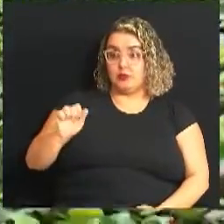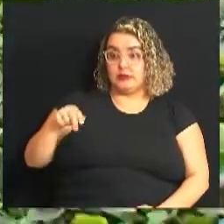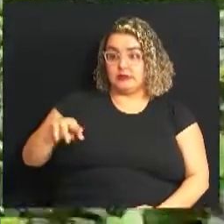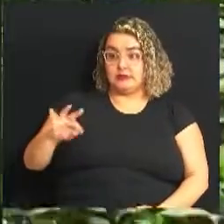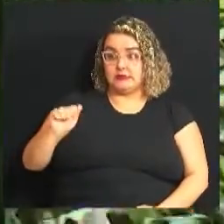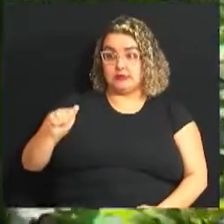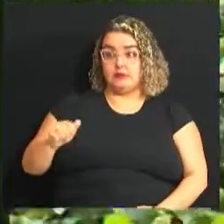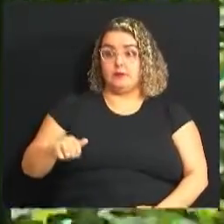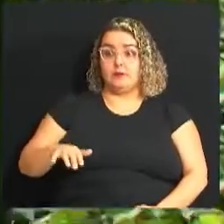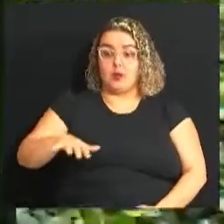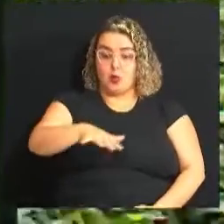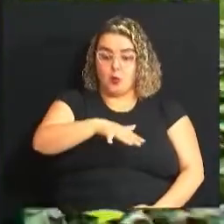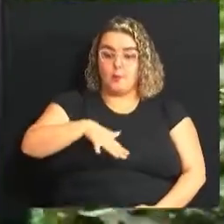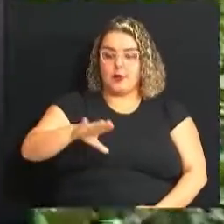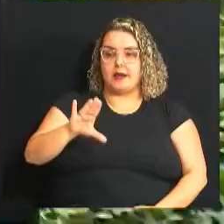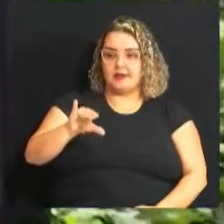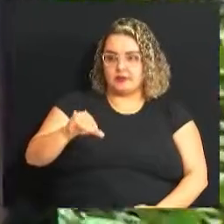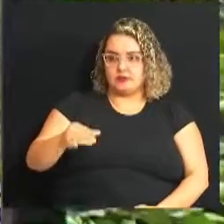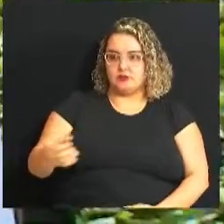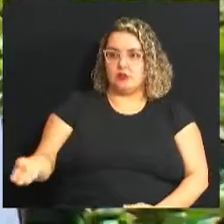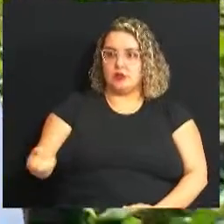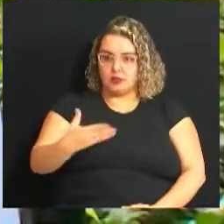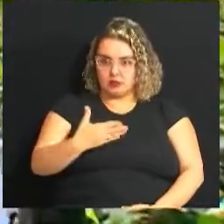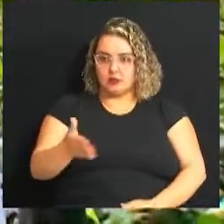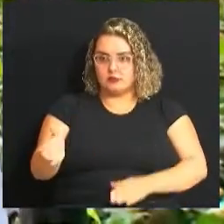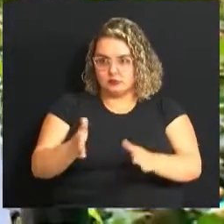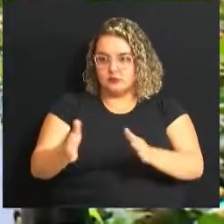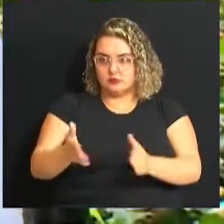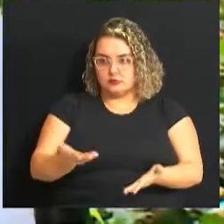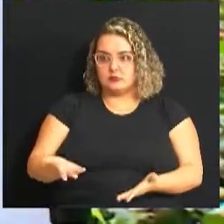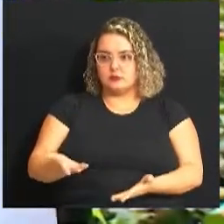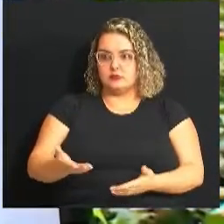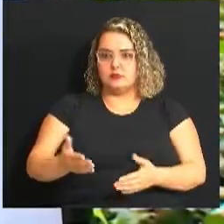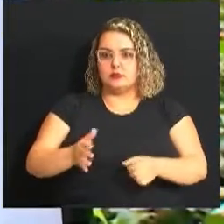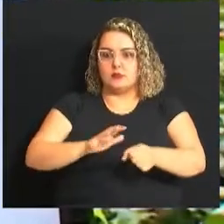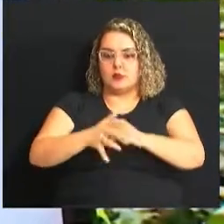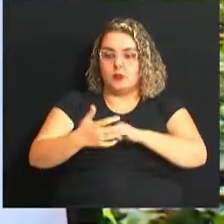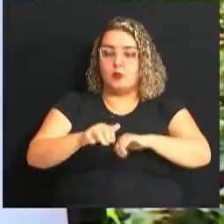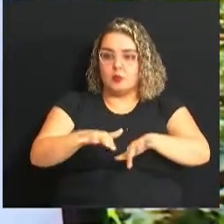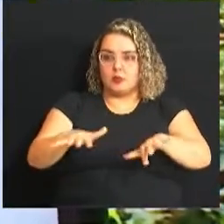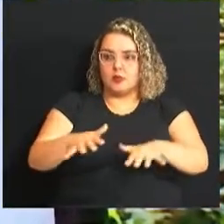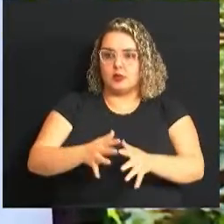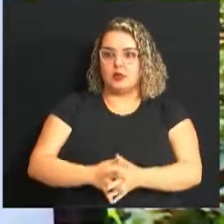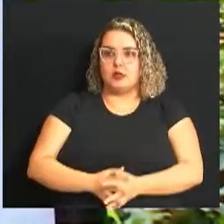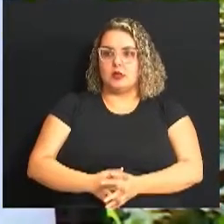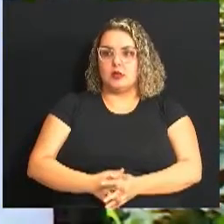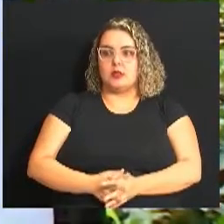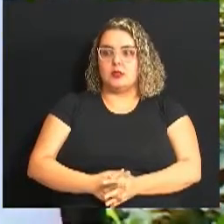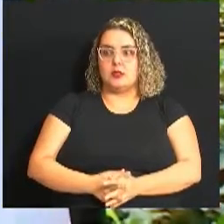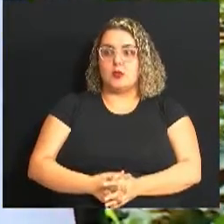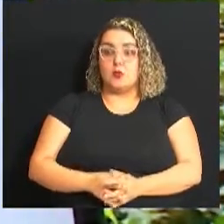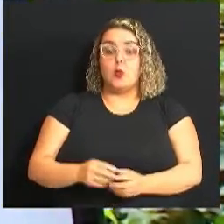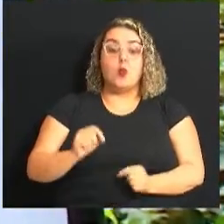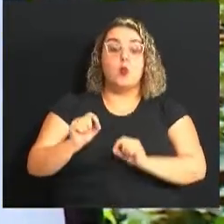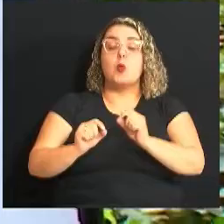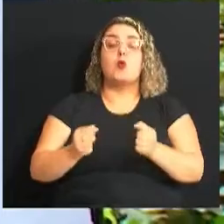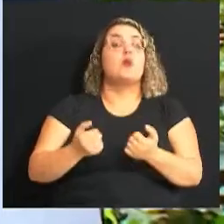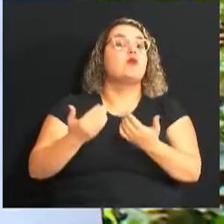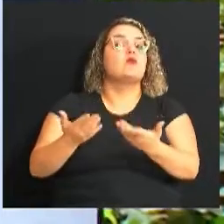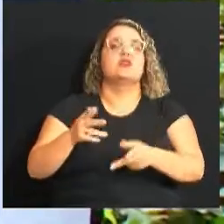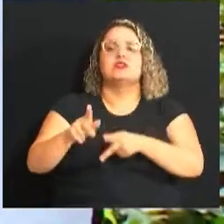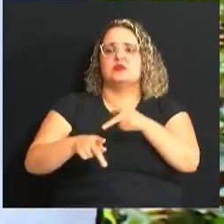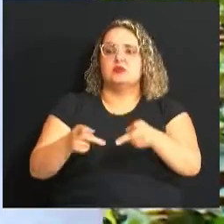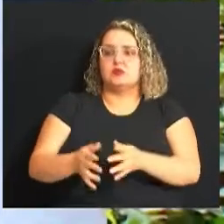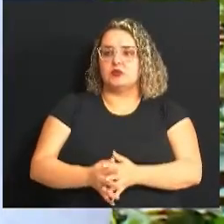Ciência, que é o parque recém-criado durante a pandemia. O que o Parque da Ciência oferece para a população, para o